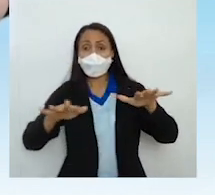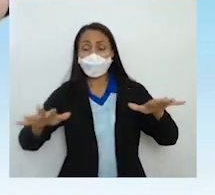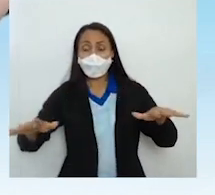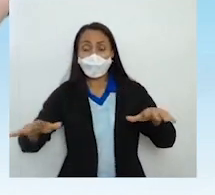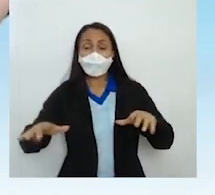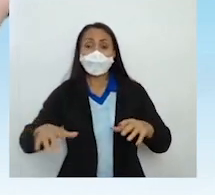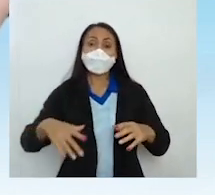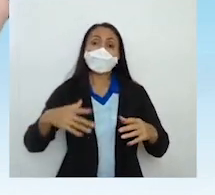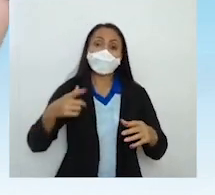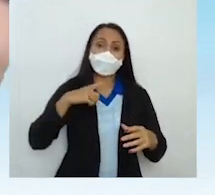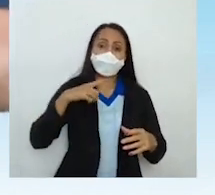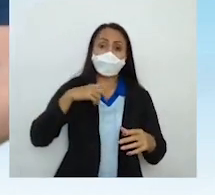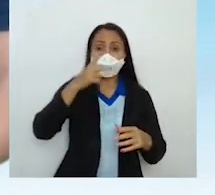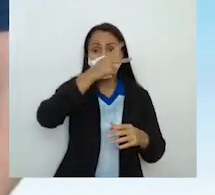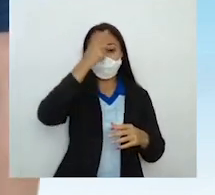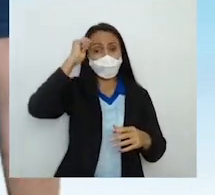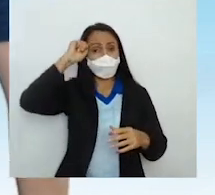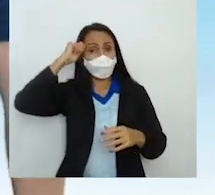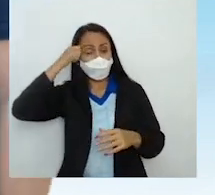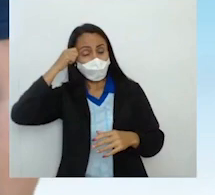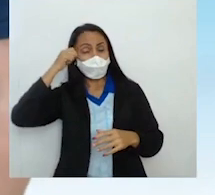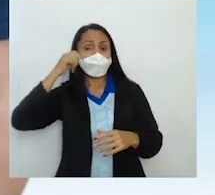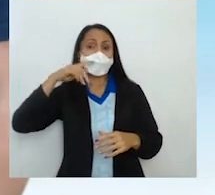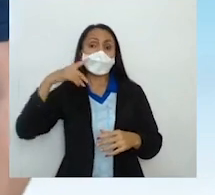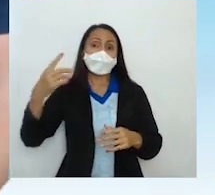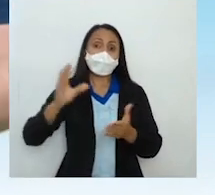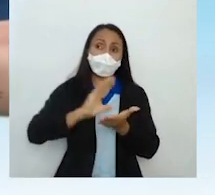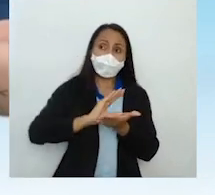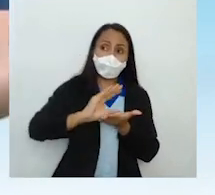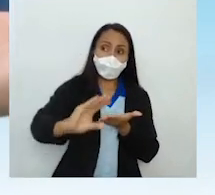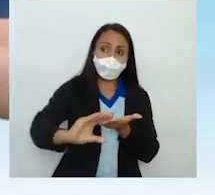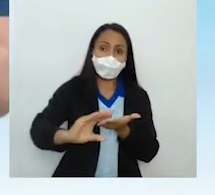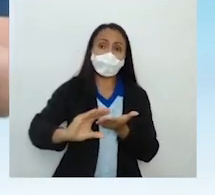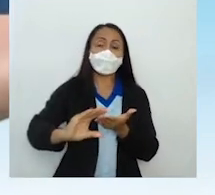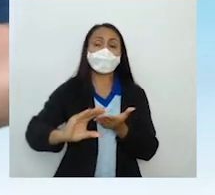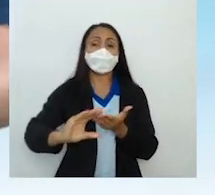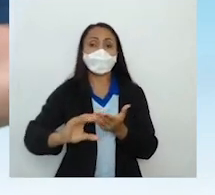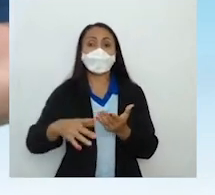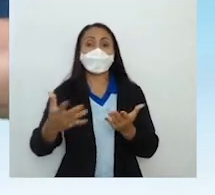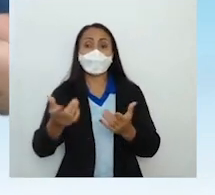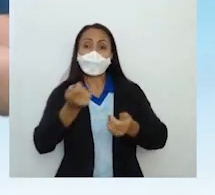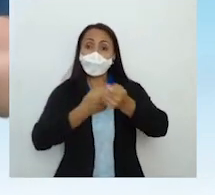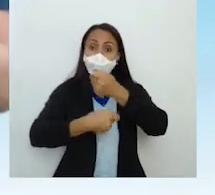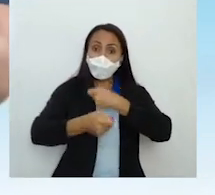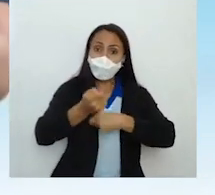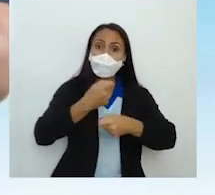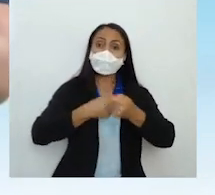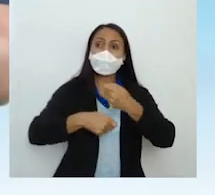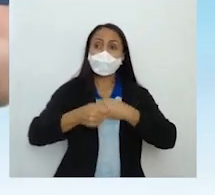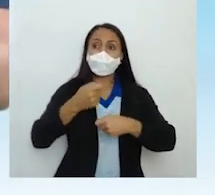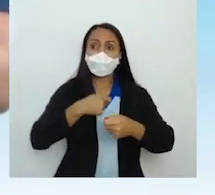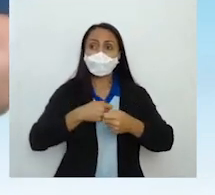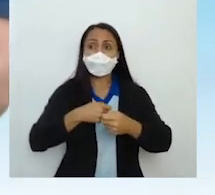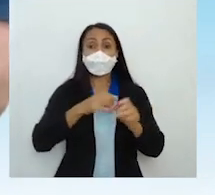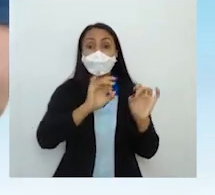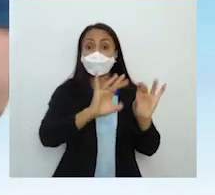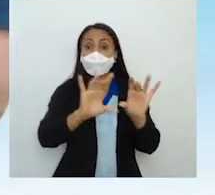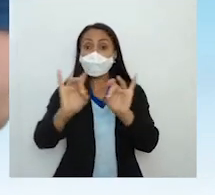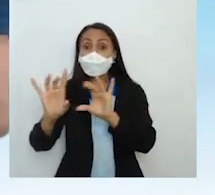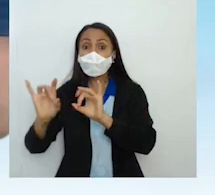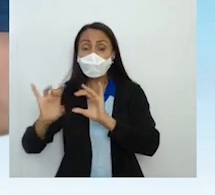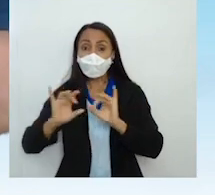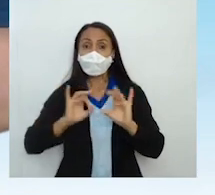aqui em Recife, né? A coroa tributava esses escravos, porque era uma operação comercial, e eles iam por